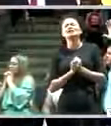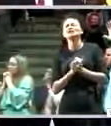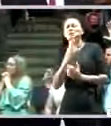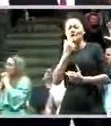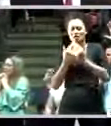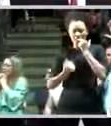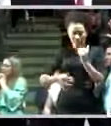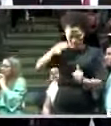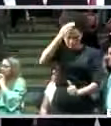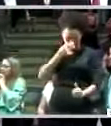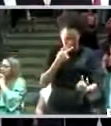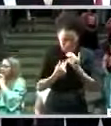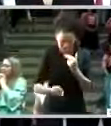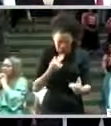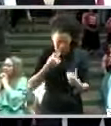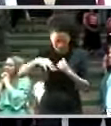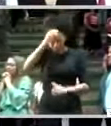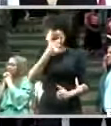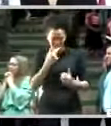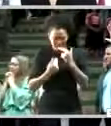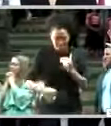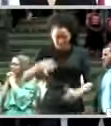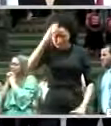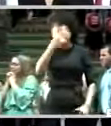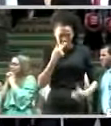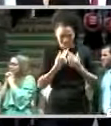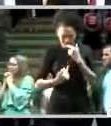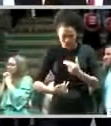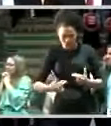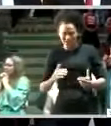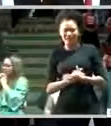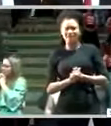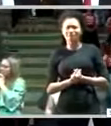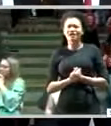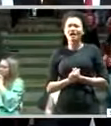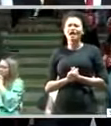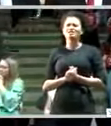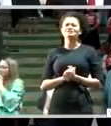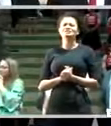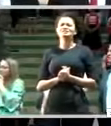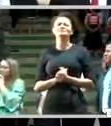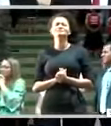Raibio de Ilaya Sandeia de Gaila Prowers.